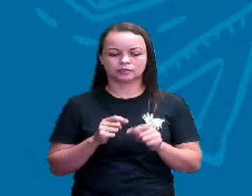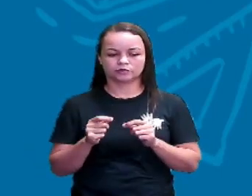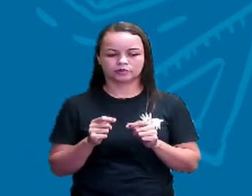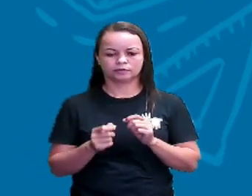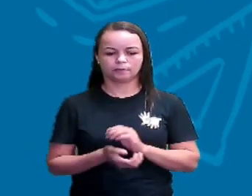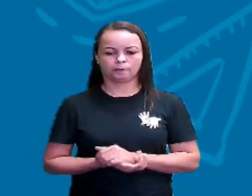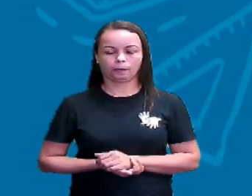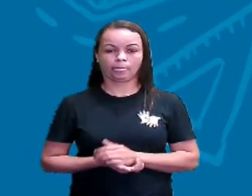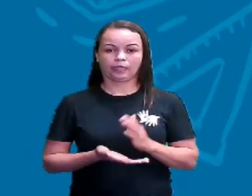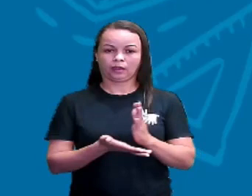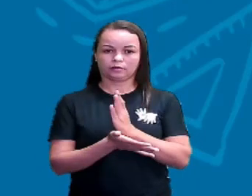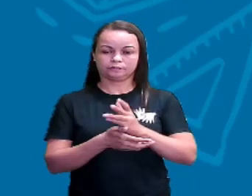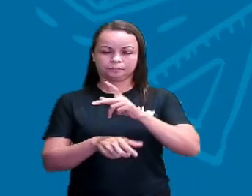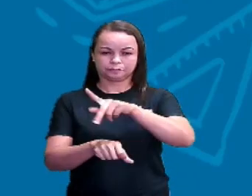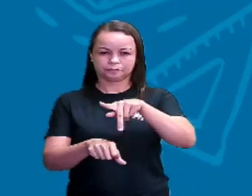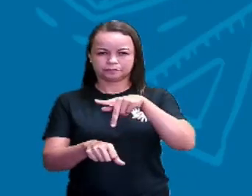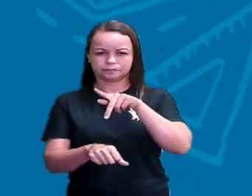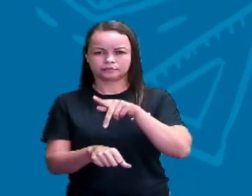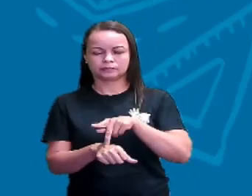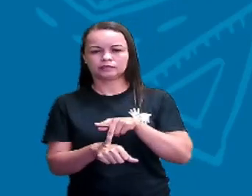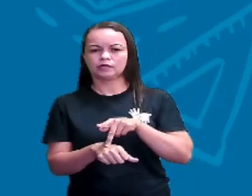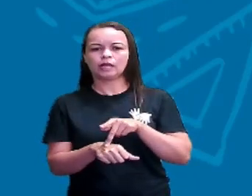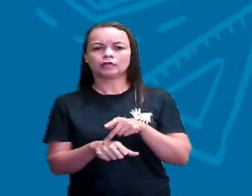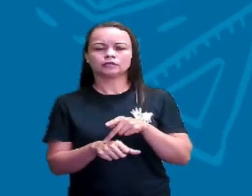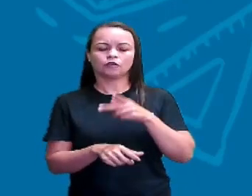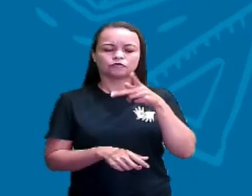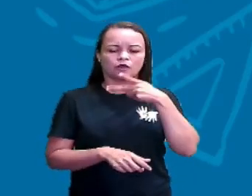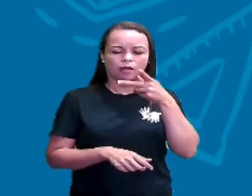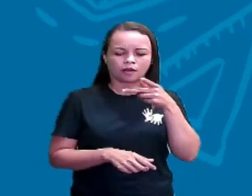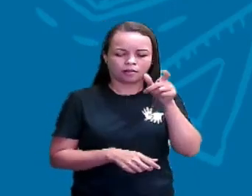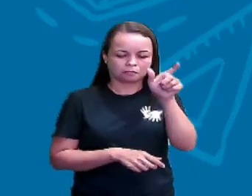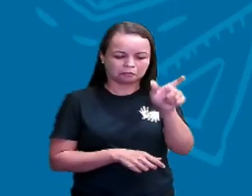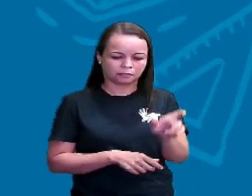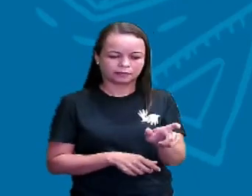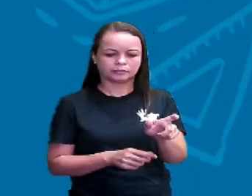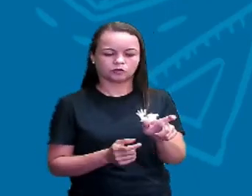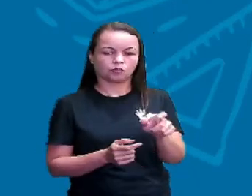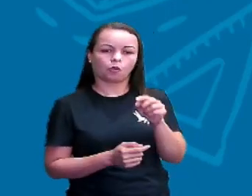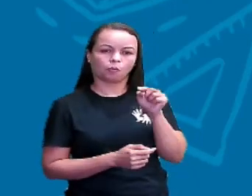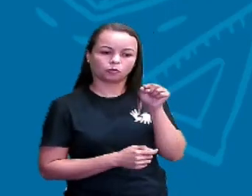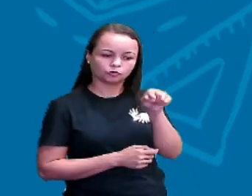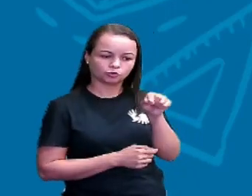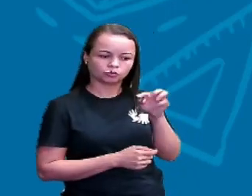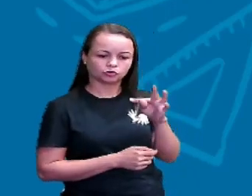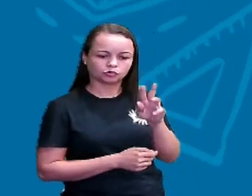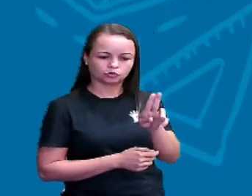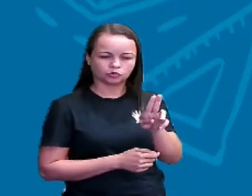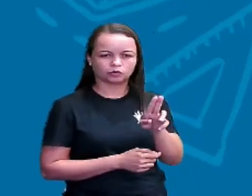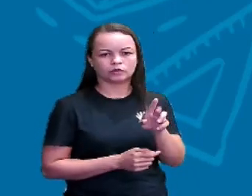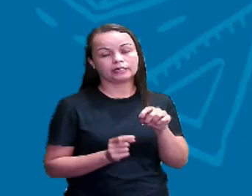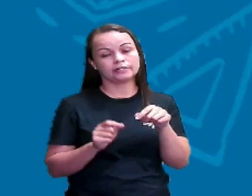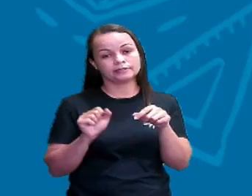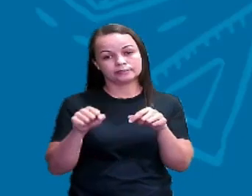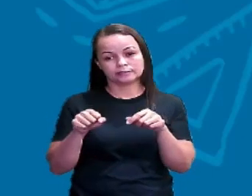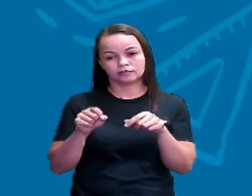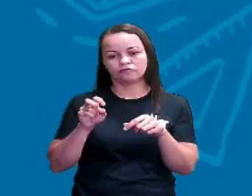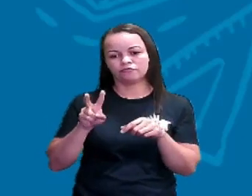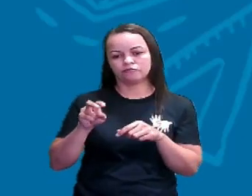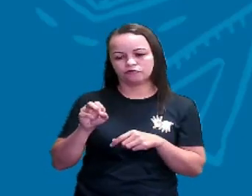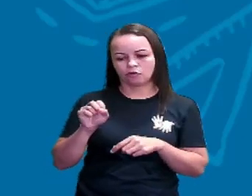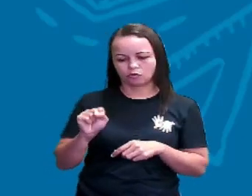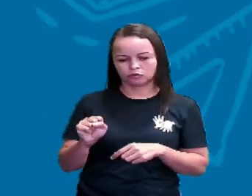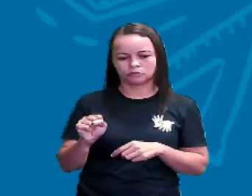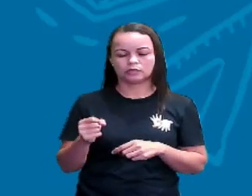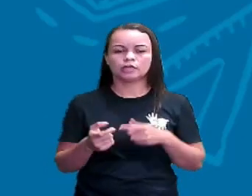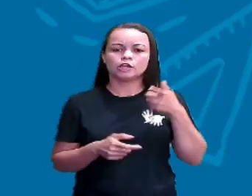em alguns países a gente não se refere à pessoa como tu, se refere a ela como vos, e em outros países a